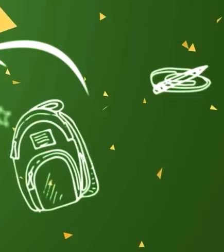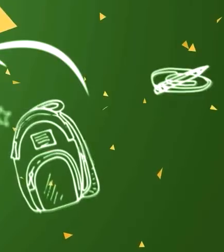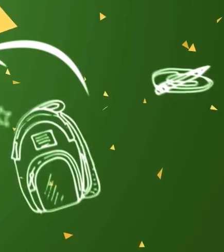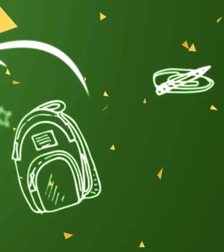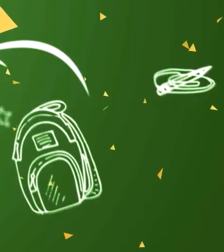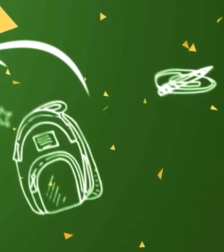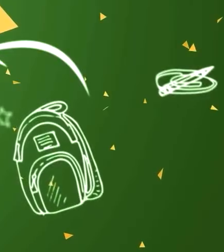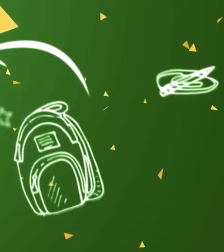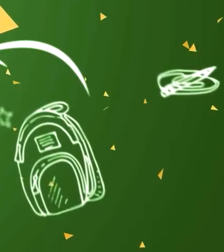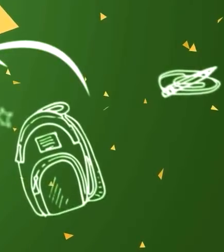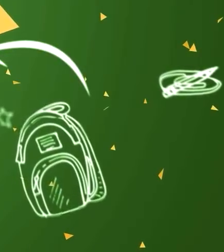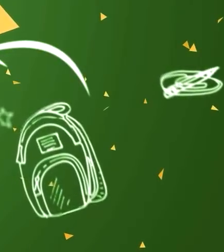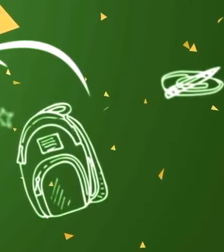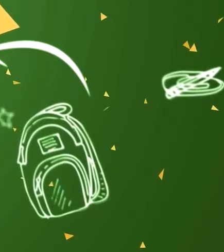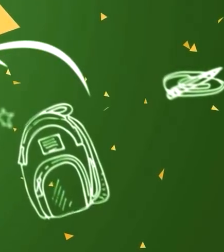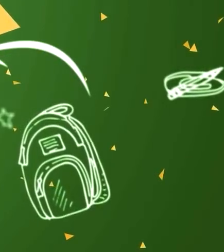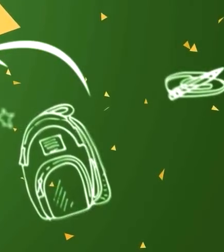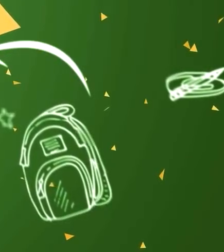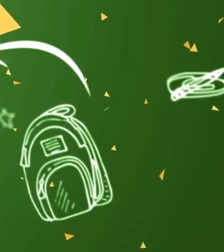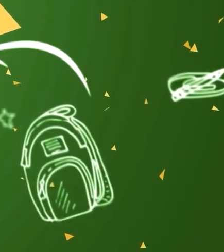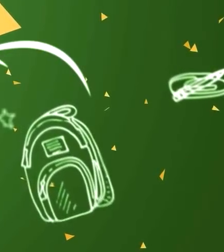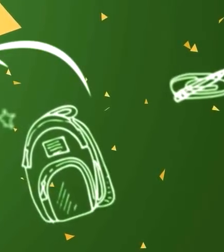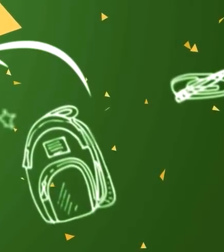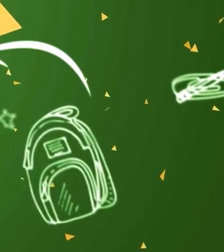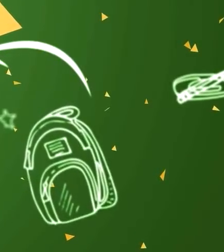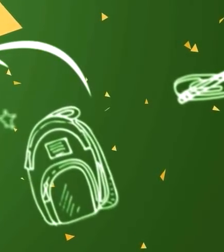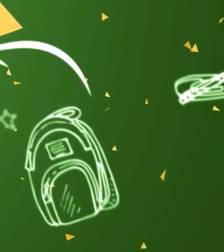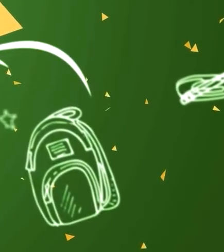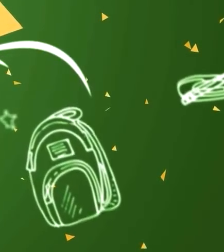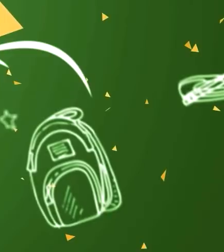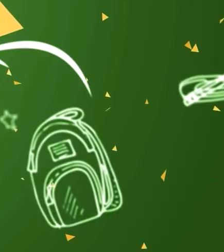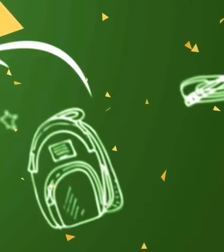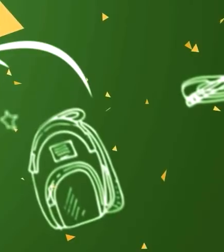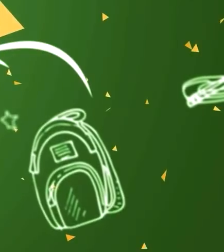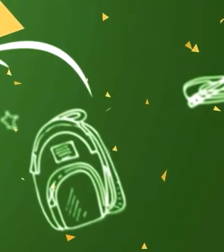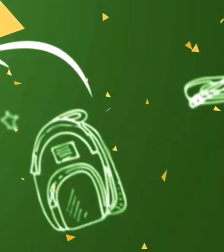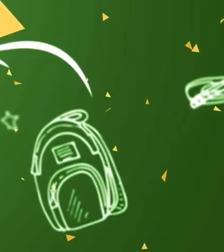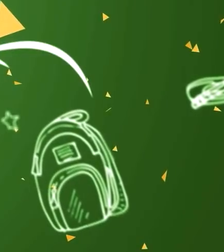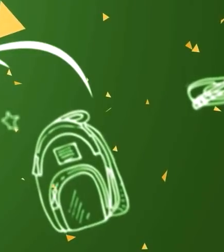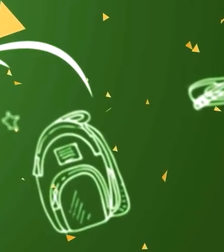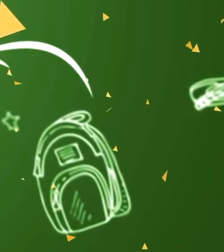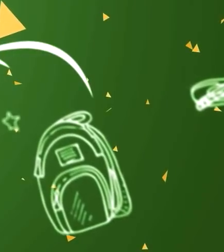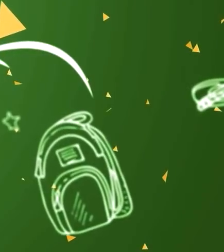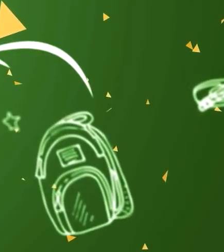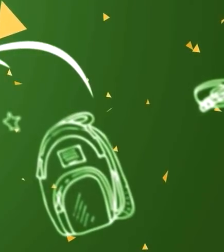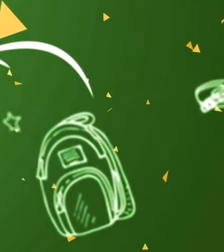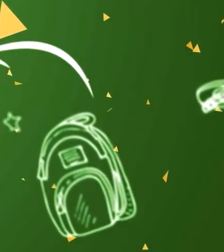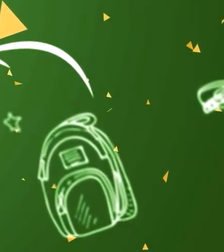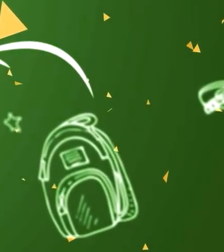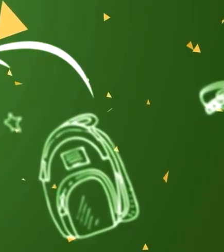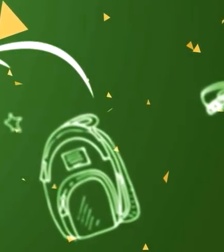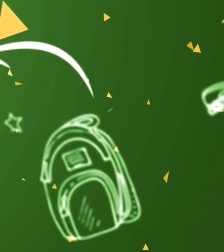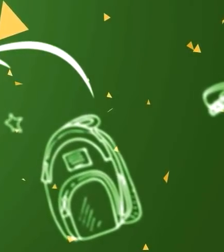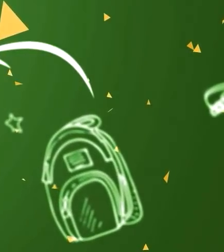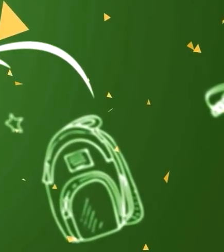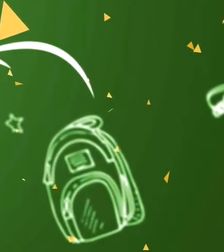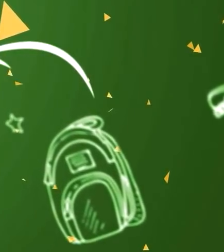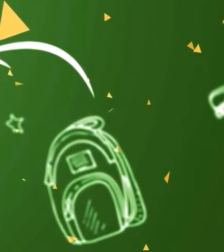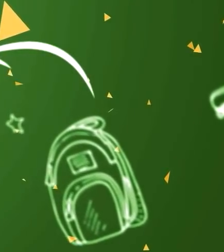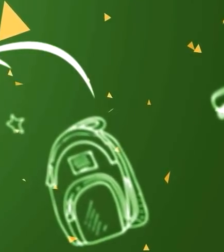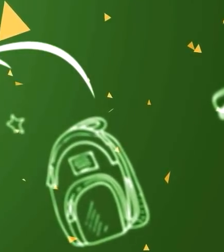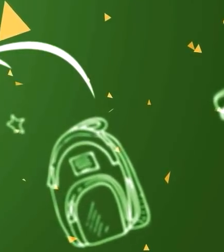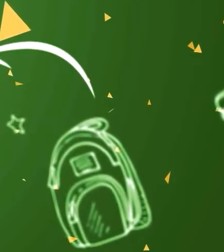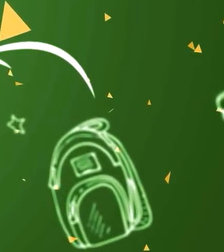Interessante, não é mesmo? É sempre bom a gente relembrar os sinais, não é? Então,